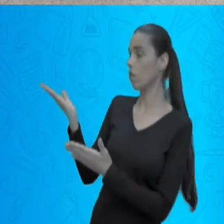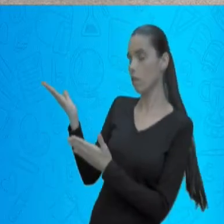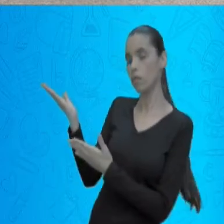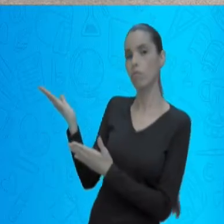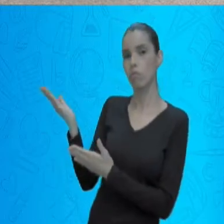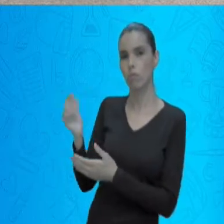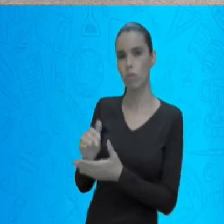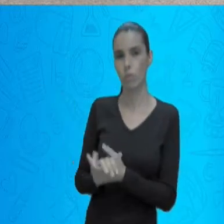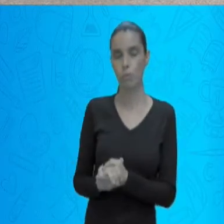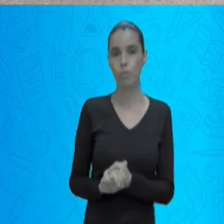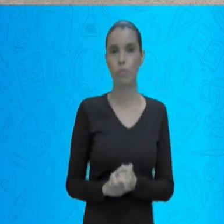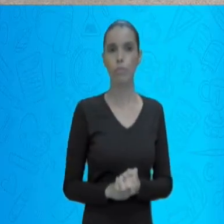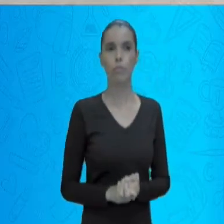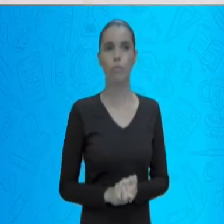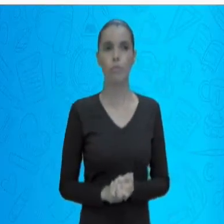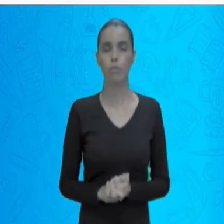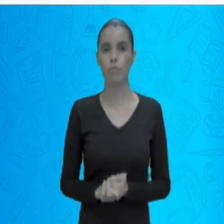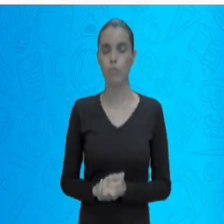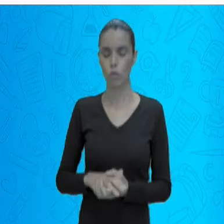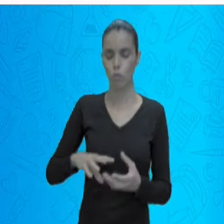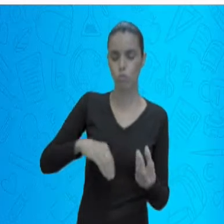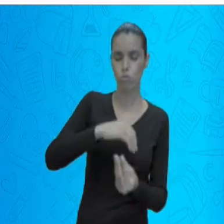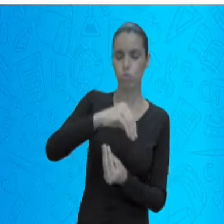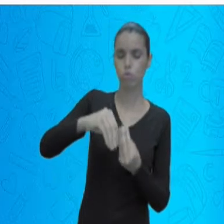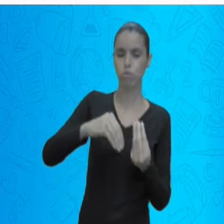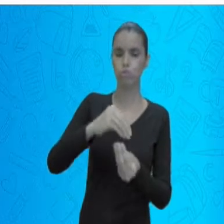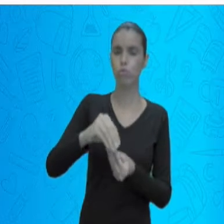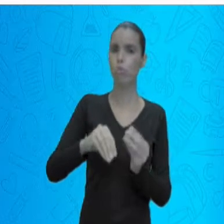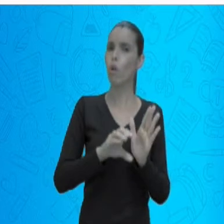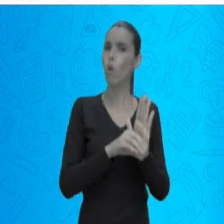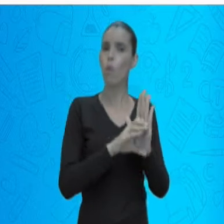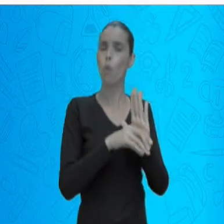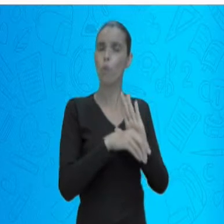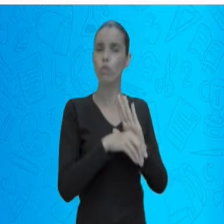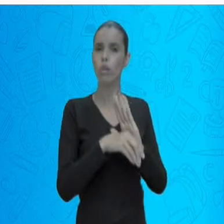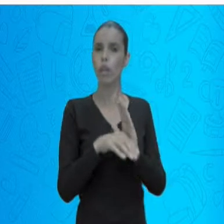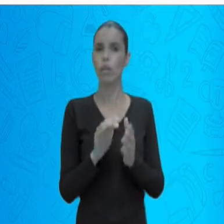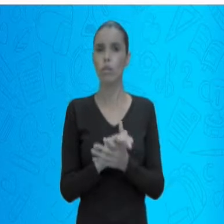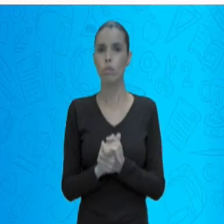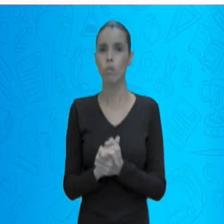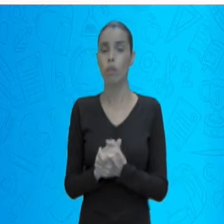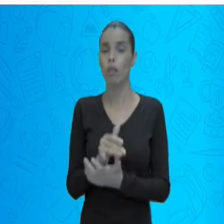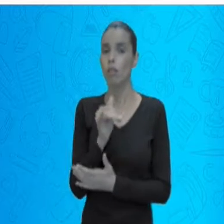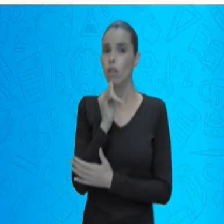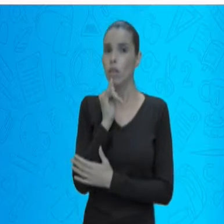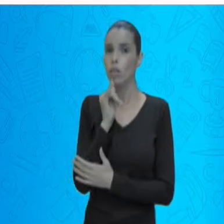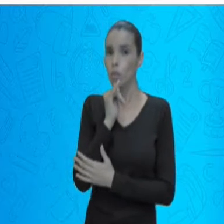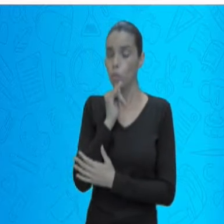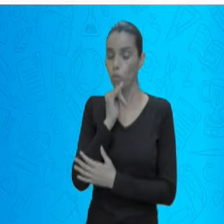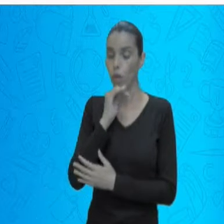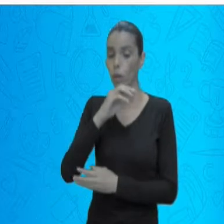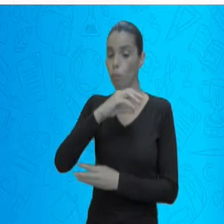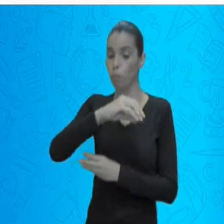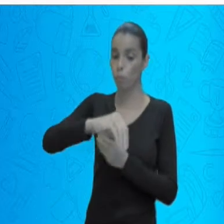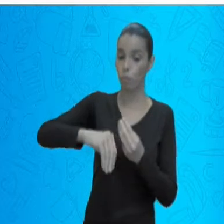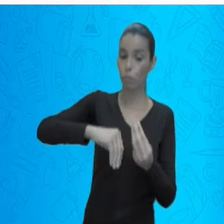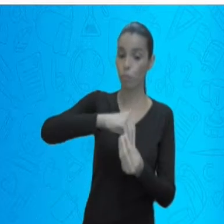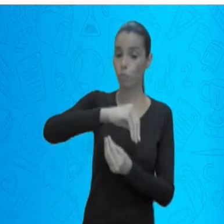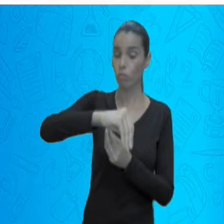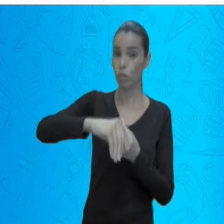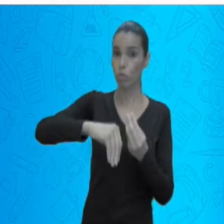tela. Vamos ler. O que é mistura? É a reunião de duas ou mais